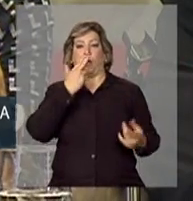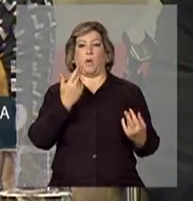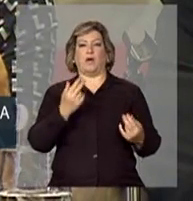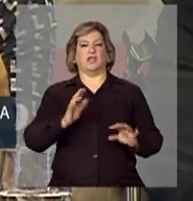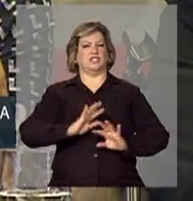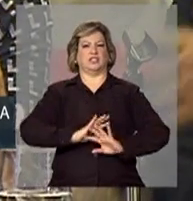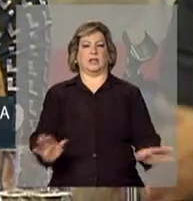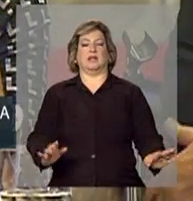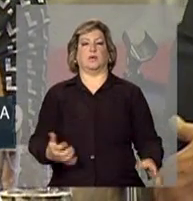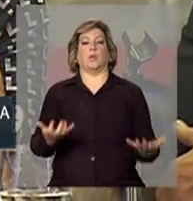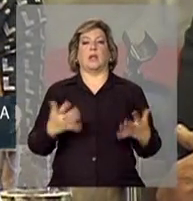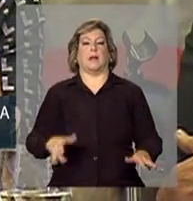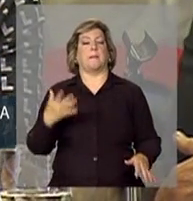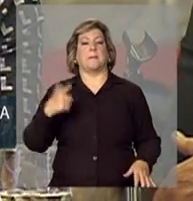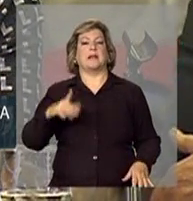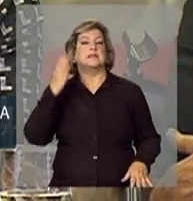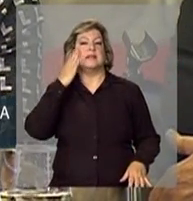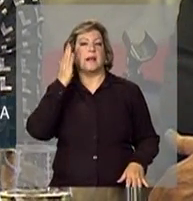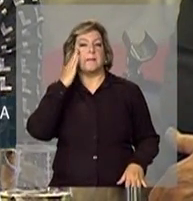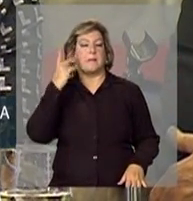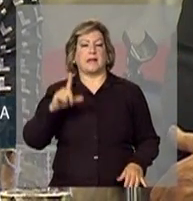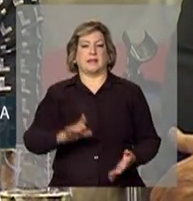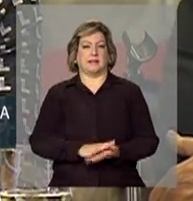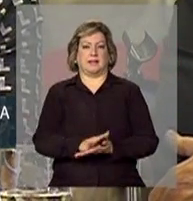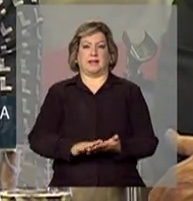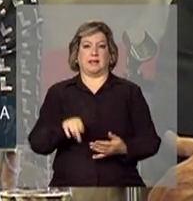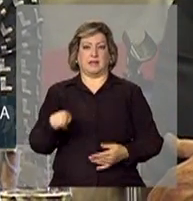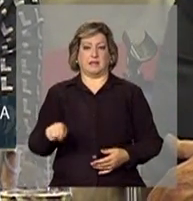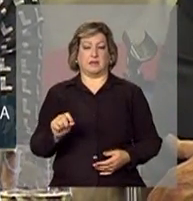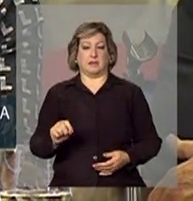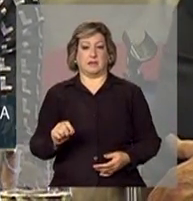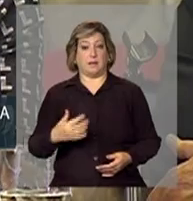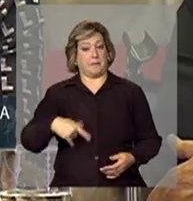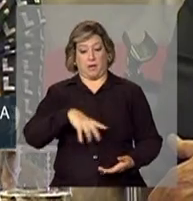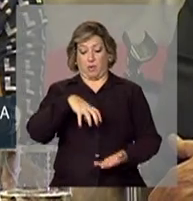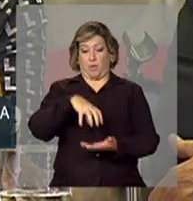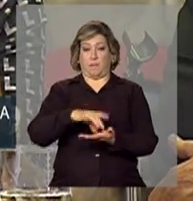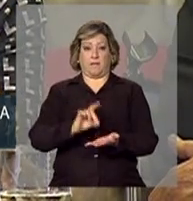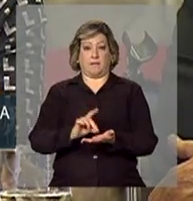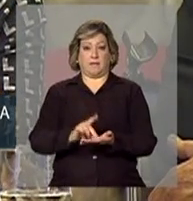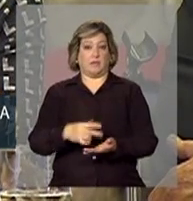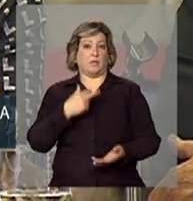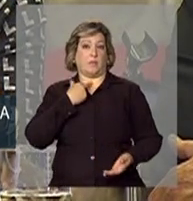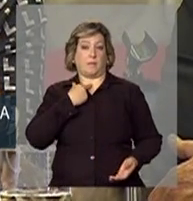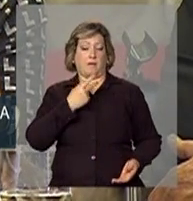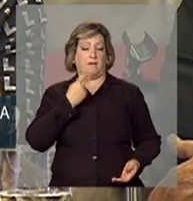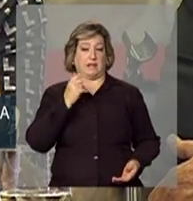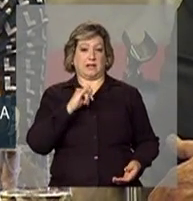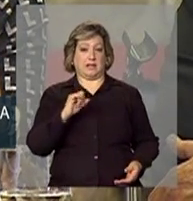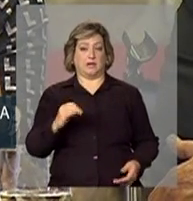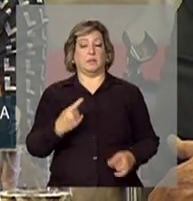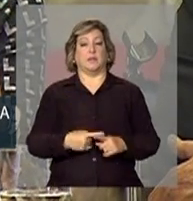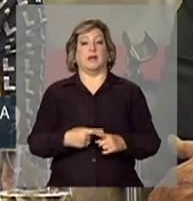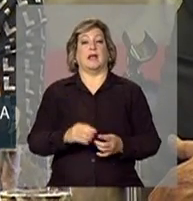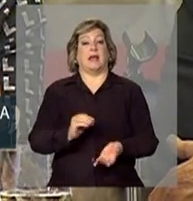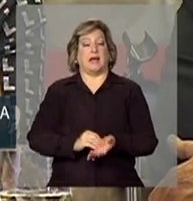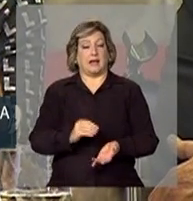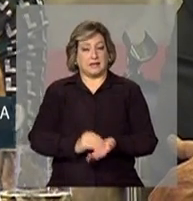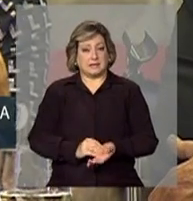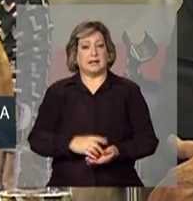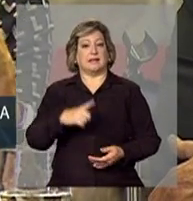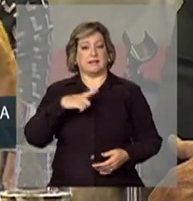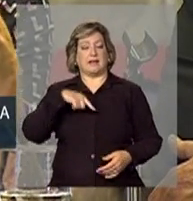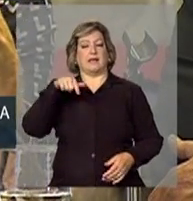a Comissão da Verdade sozinha não consegue reverter esse clima de não queremos mais saber nada daquilo, que ainda, eu acho, que predomina no Brasil,